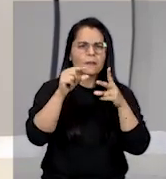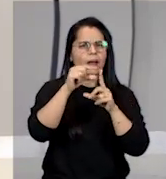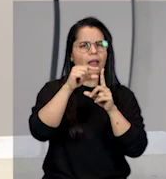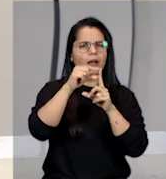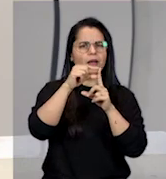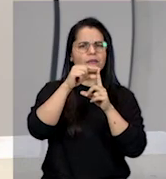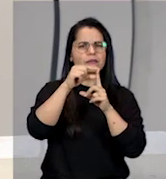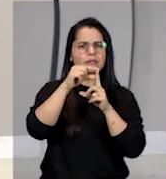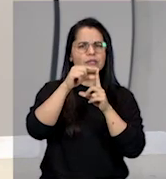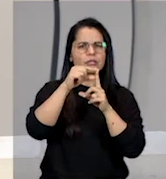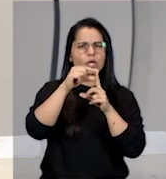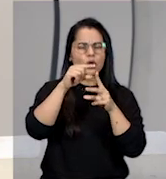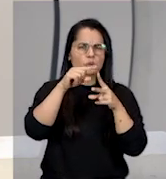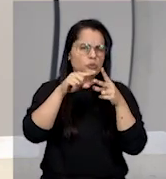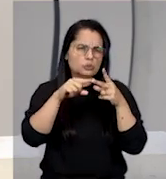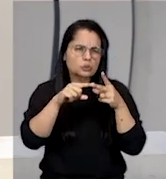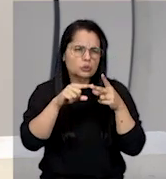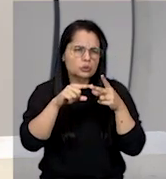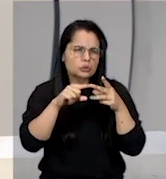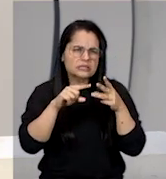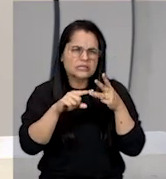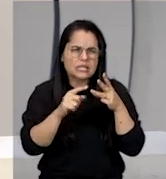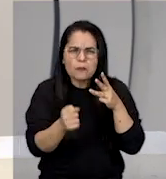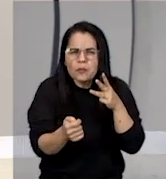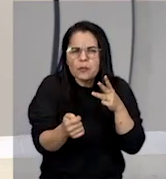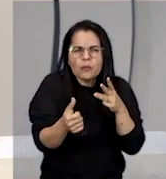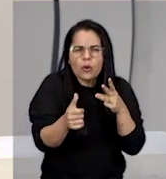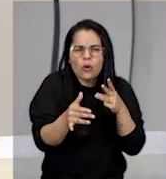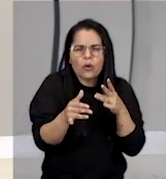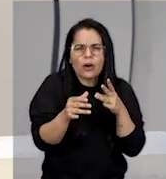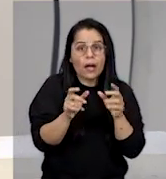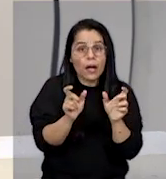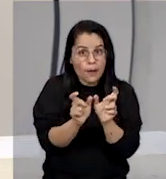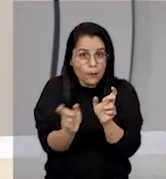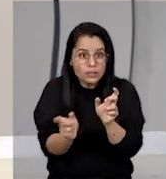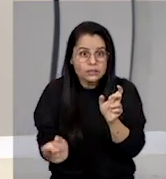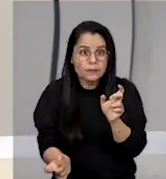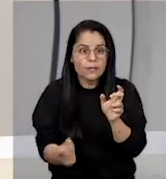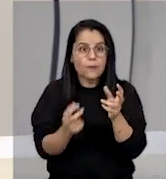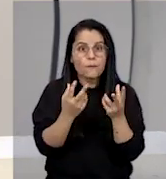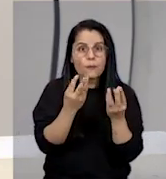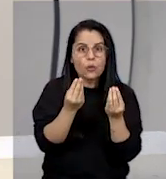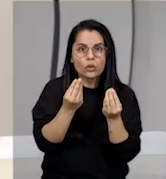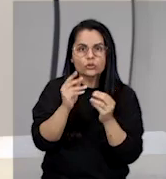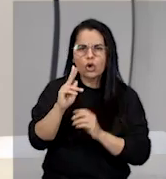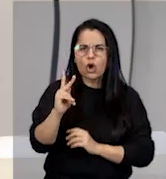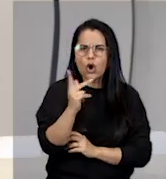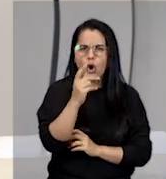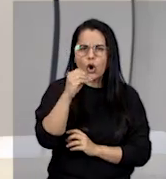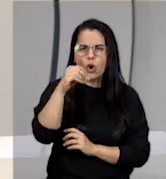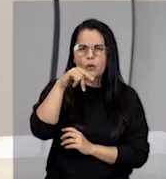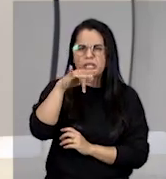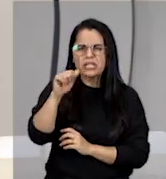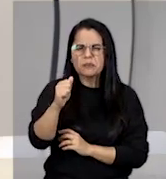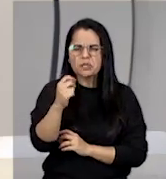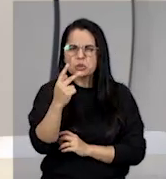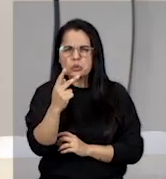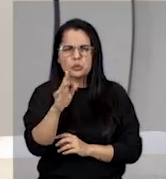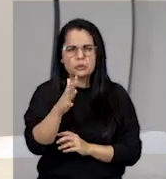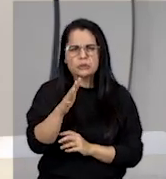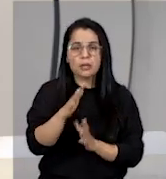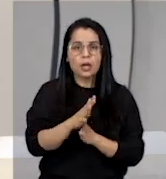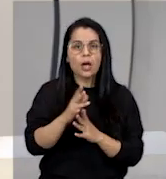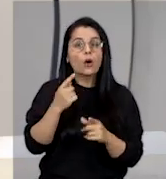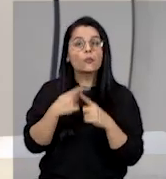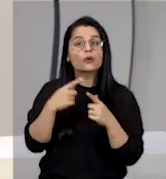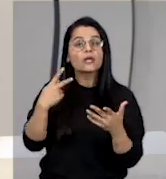palavras. 2 ou 3, são poucas. Polissemia é muito. Homonímia são 2. E por que